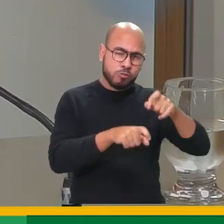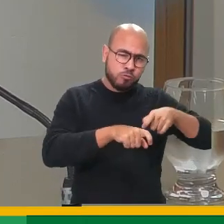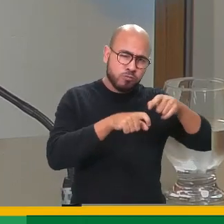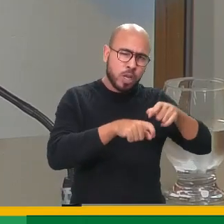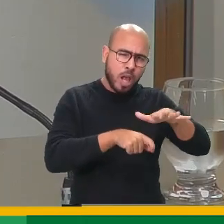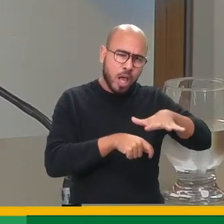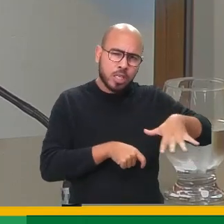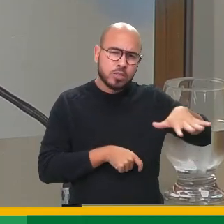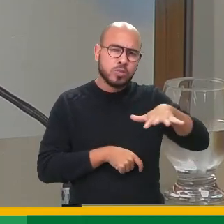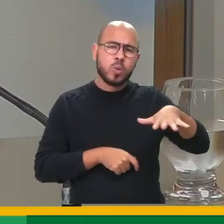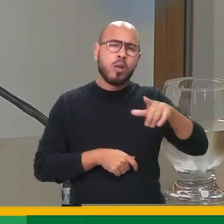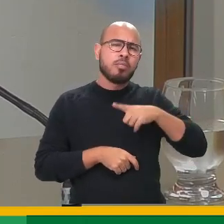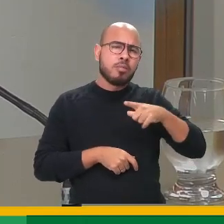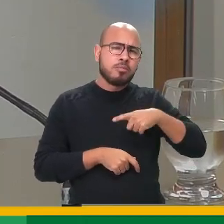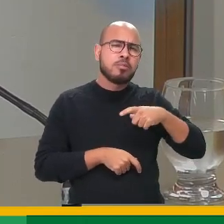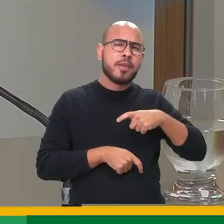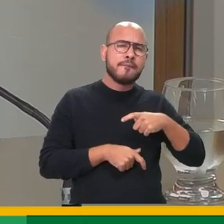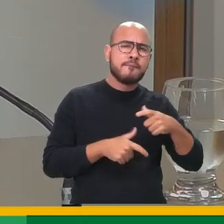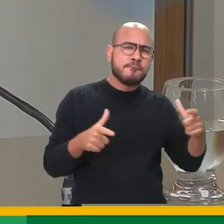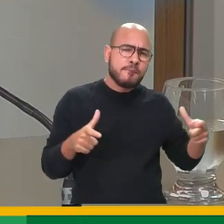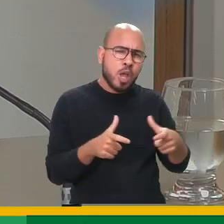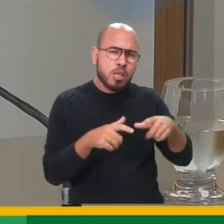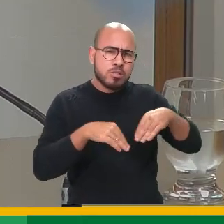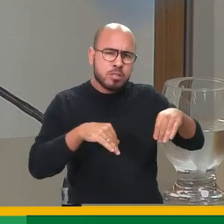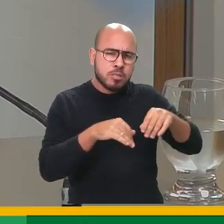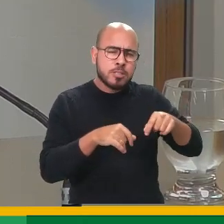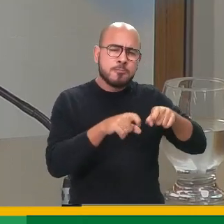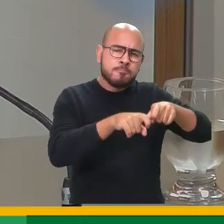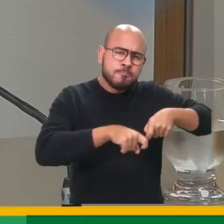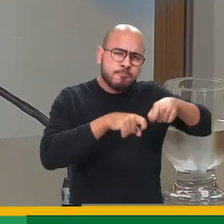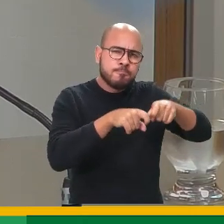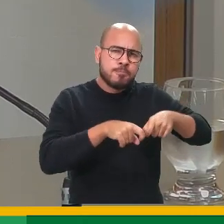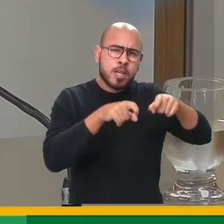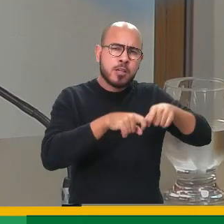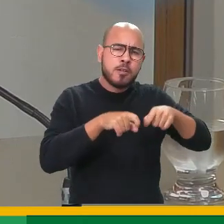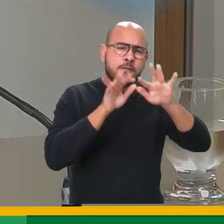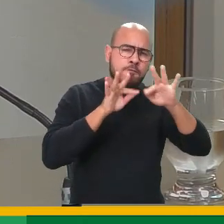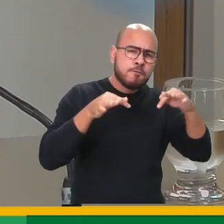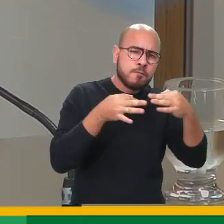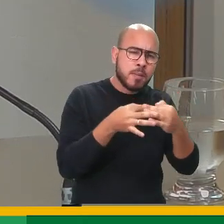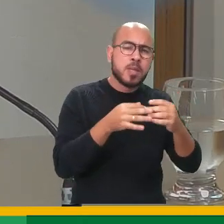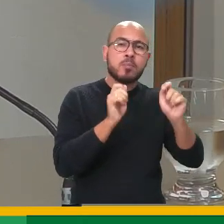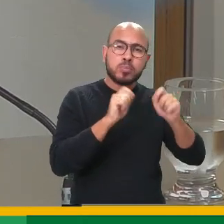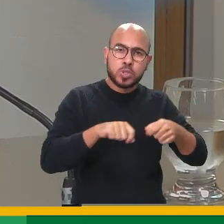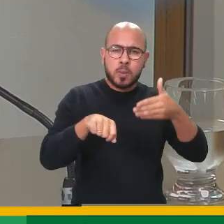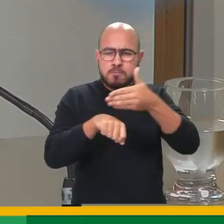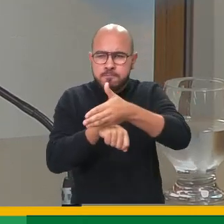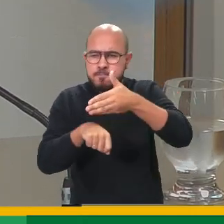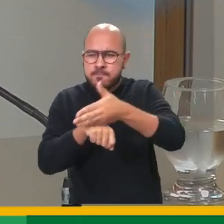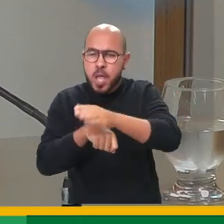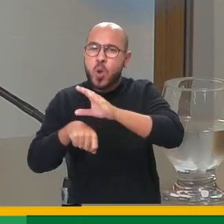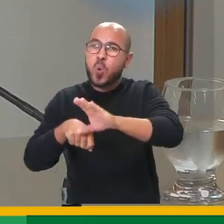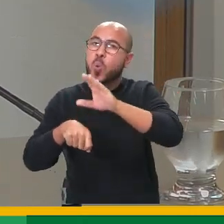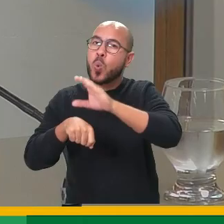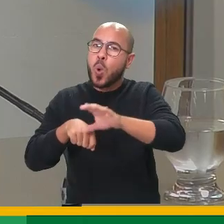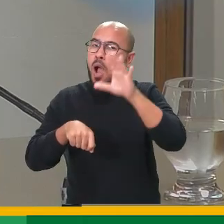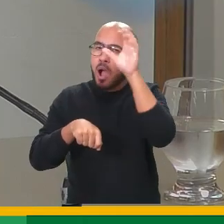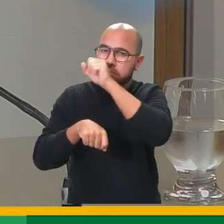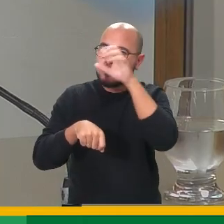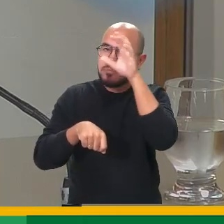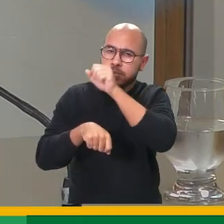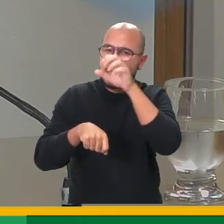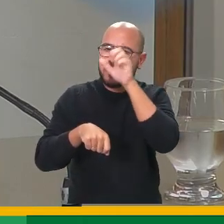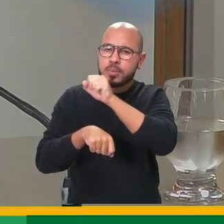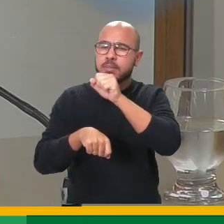vários pequenos produtores nós temos várias pessoas que vão utilizar essa estrutura Tati aquela estrutura da